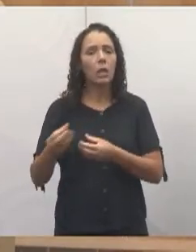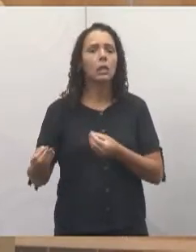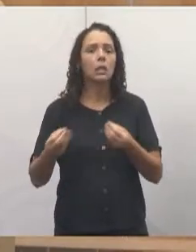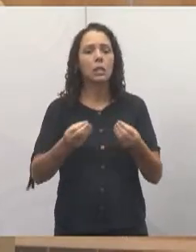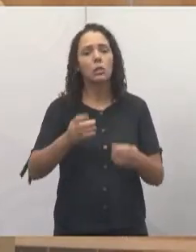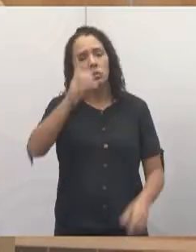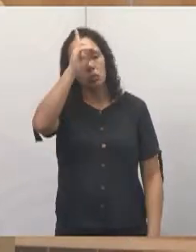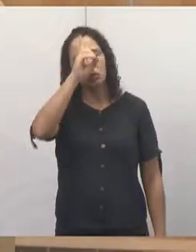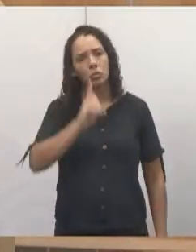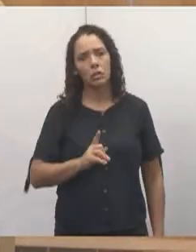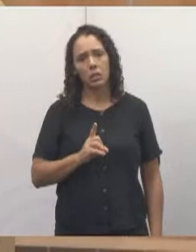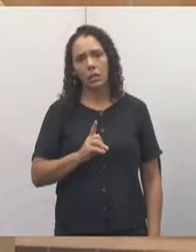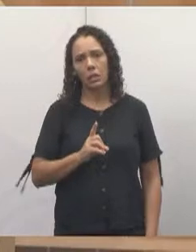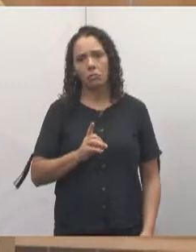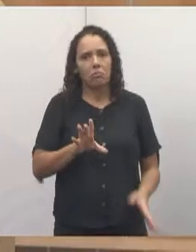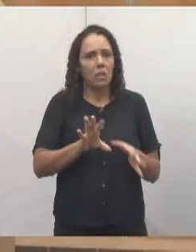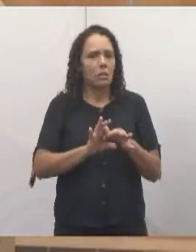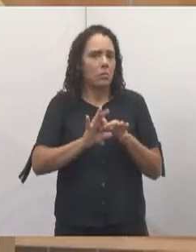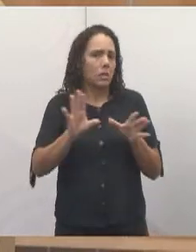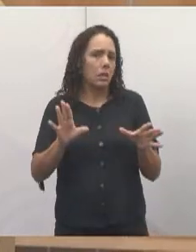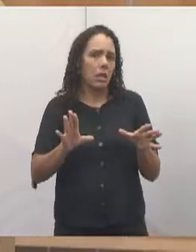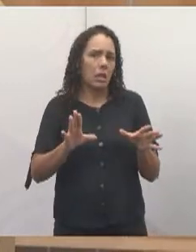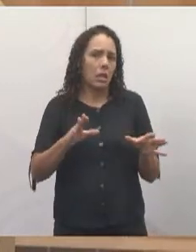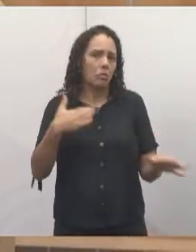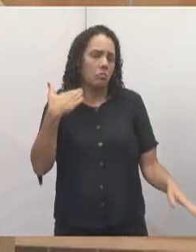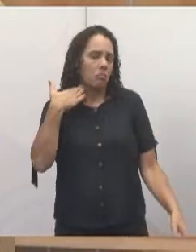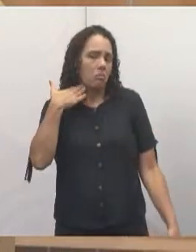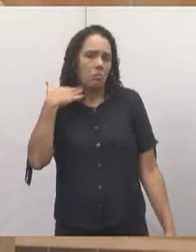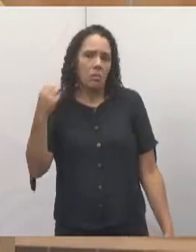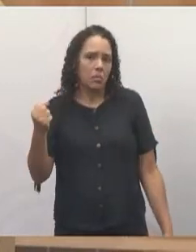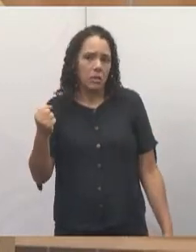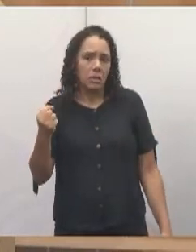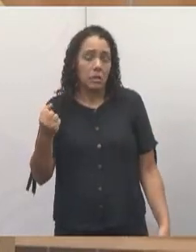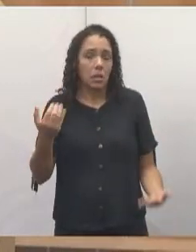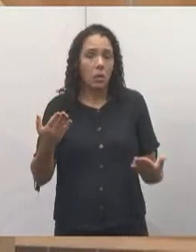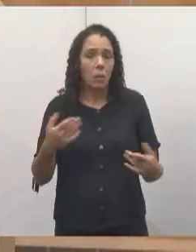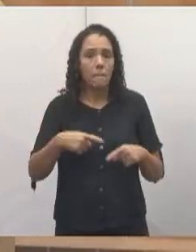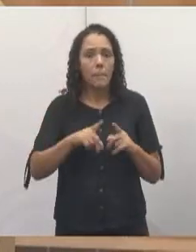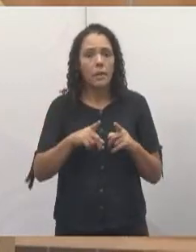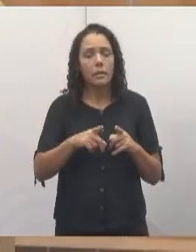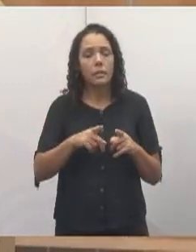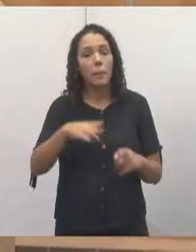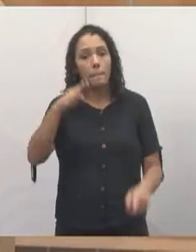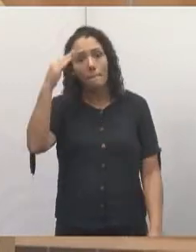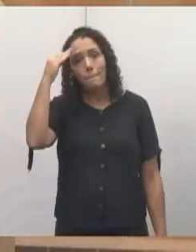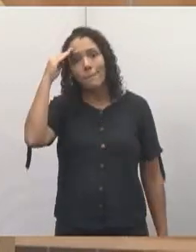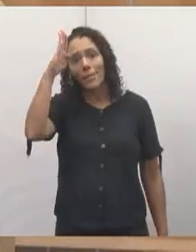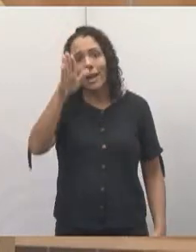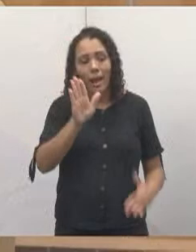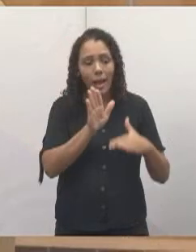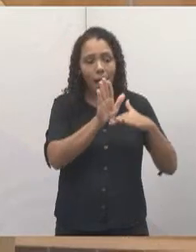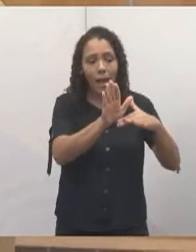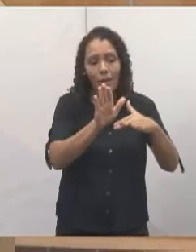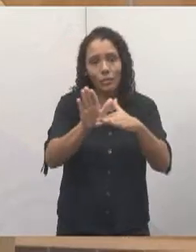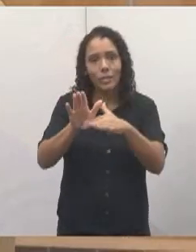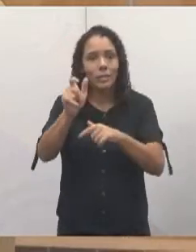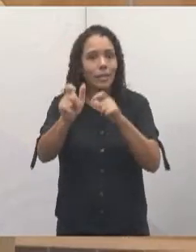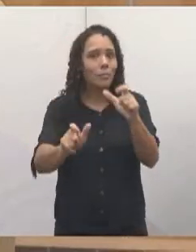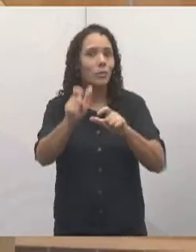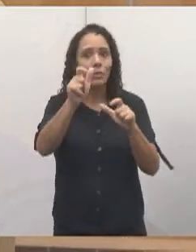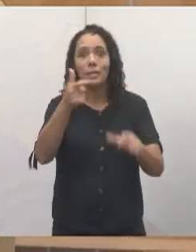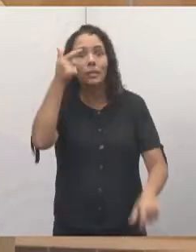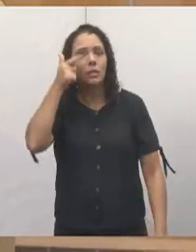a uma pensão, a uma propriedade, mas principalmente dando voz àqueles que não têm condições de defender o próprio